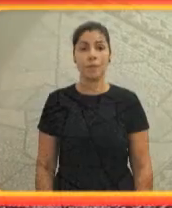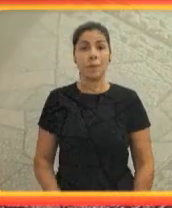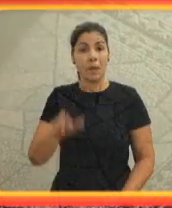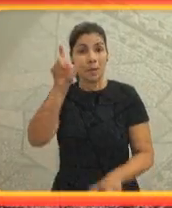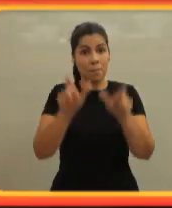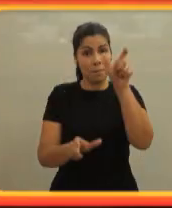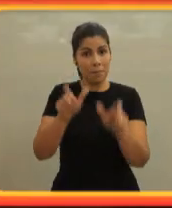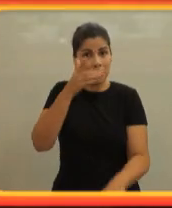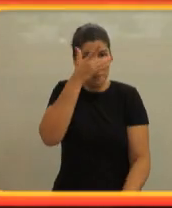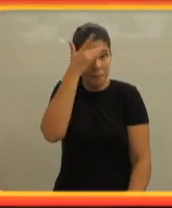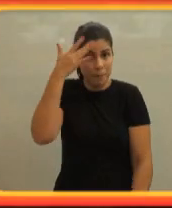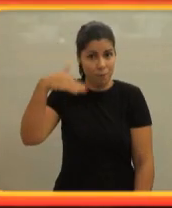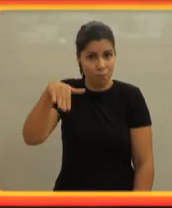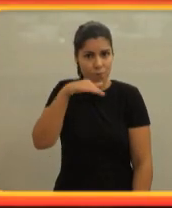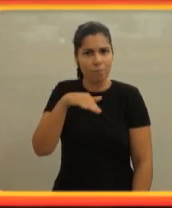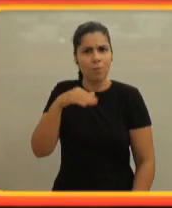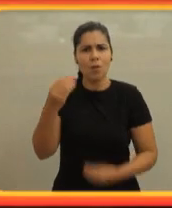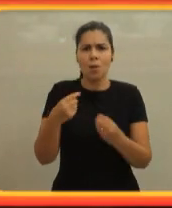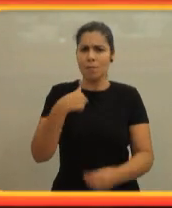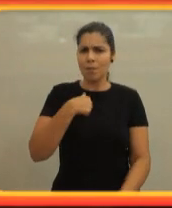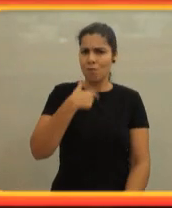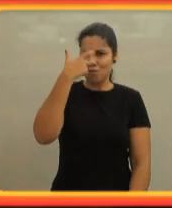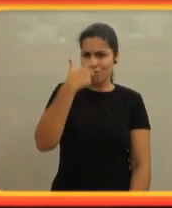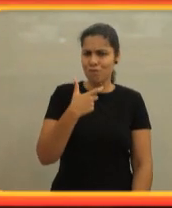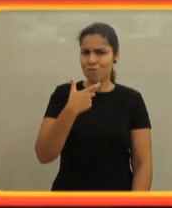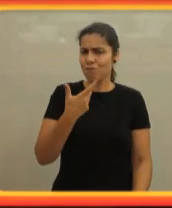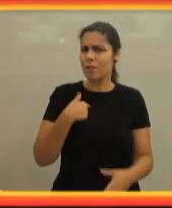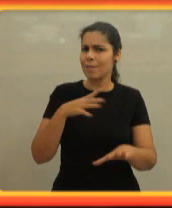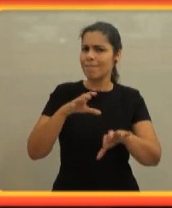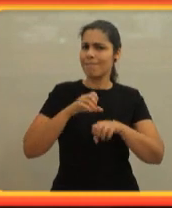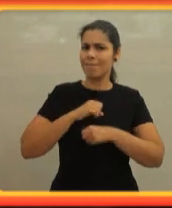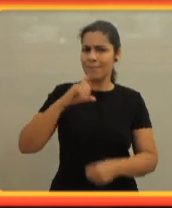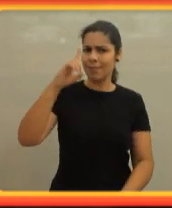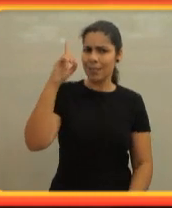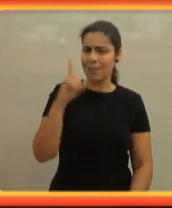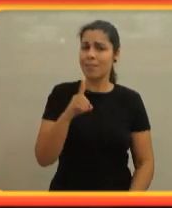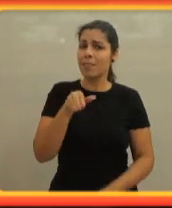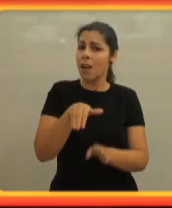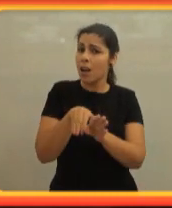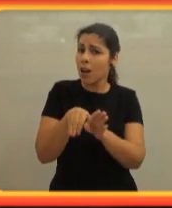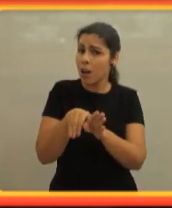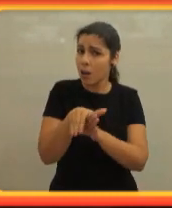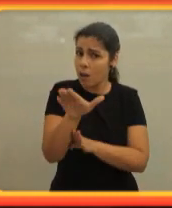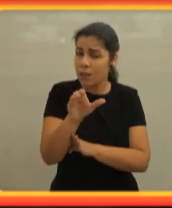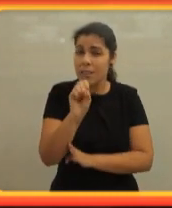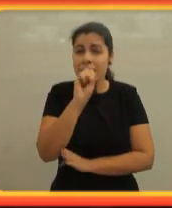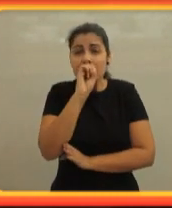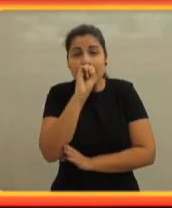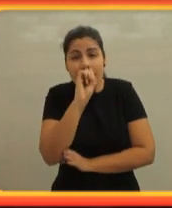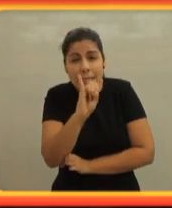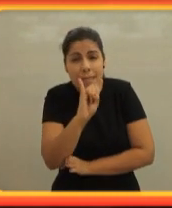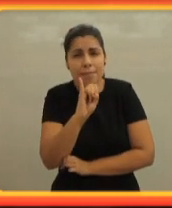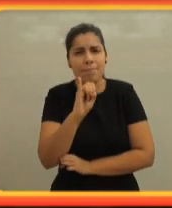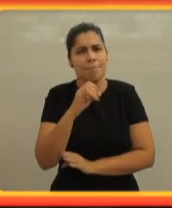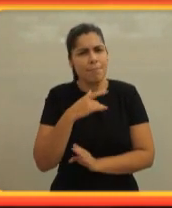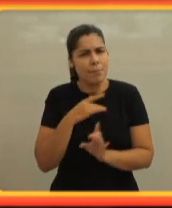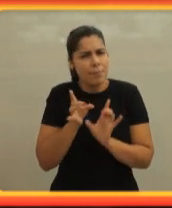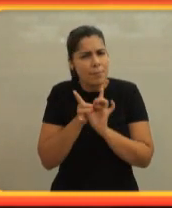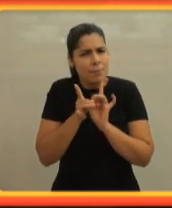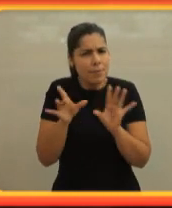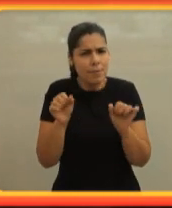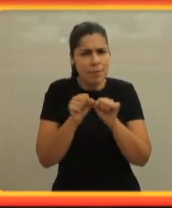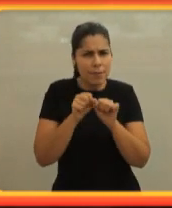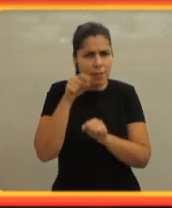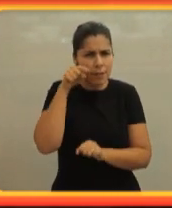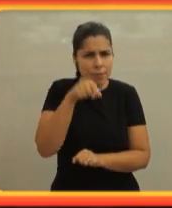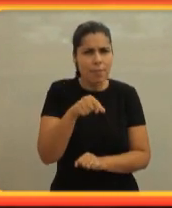para as pessoas que, como eu, adquiriram a deficiência, aconselho, se me permitem fazer isso, que tentem o mais depressa possível procurar